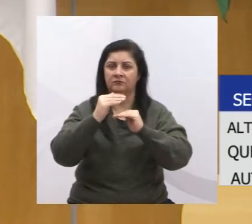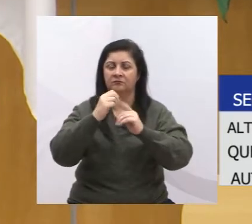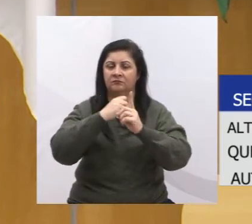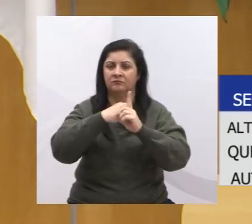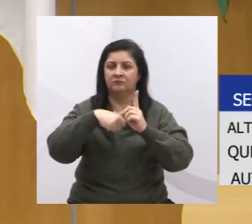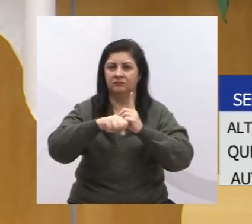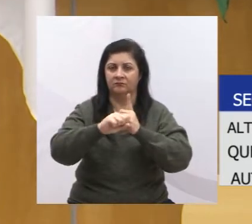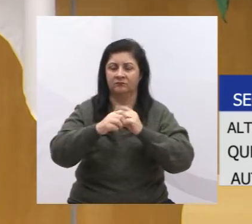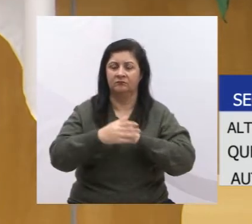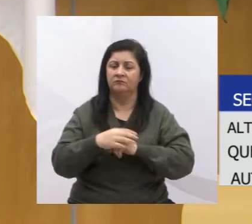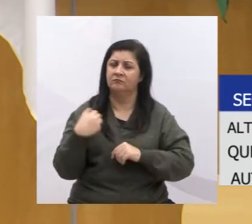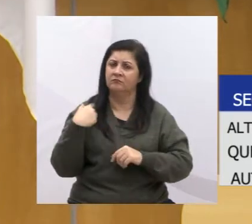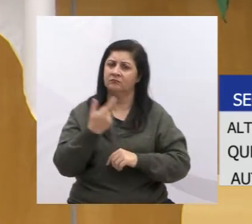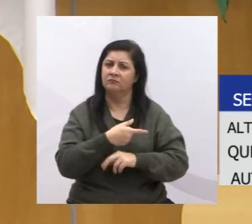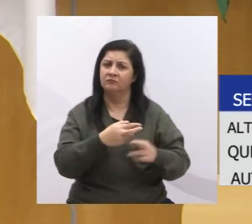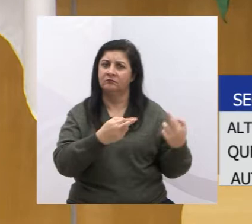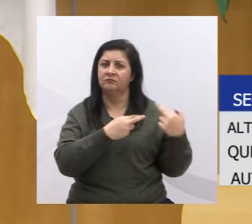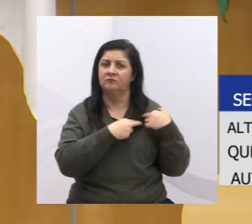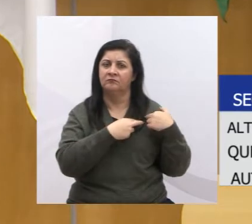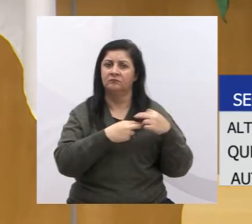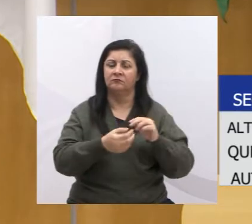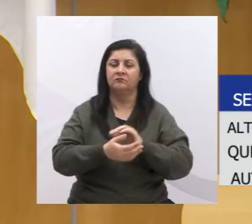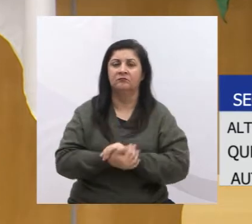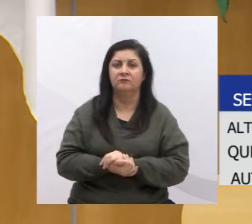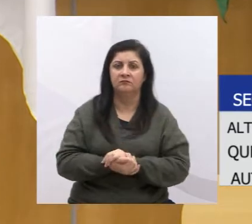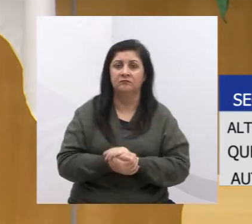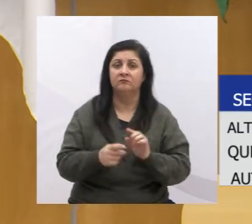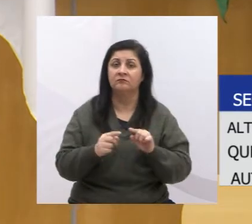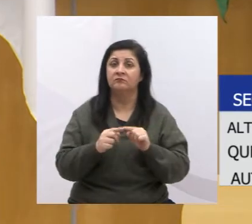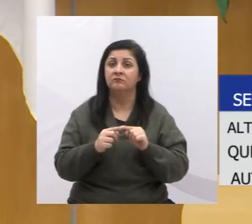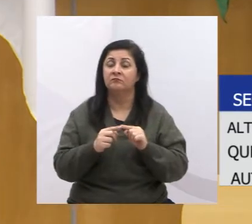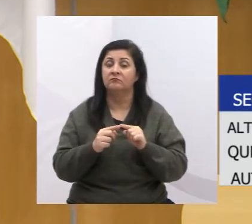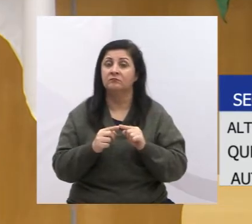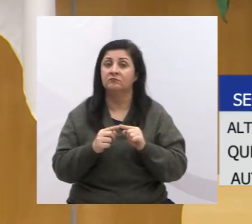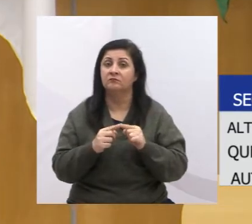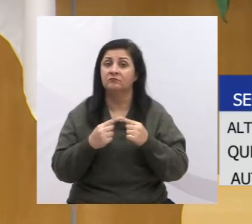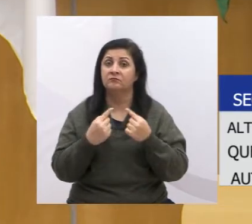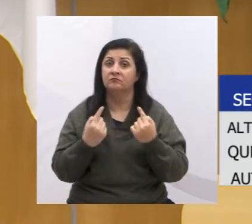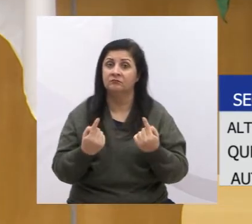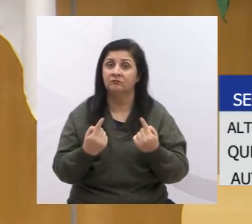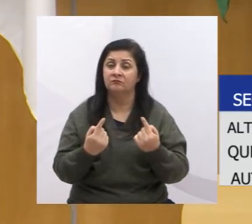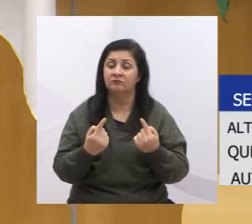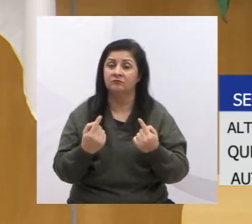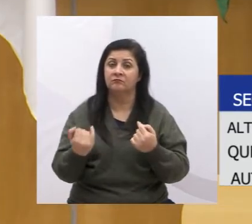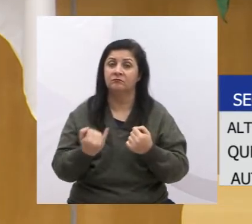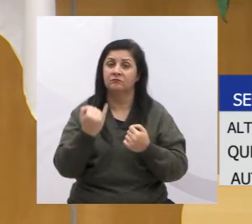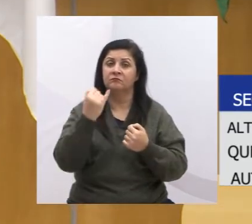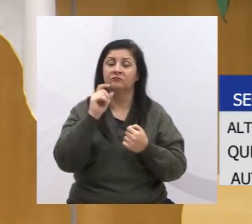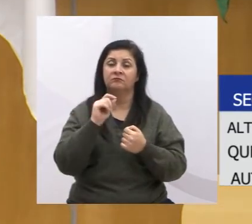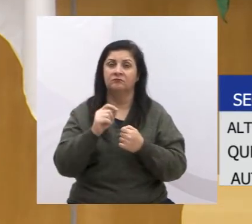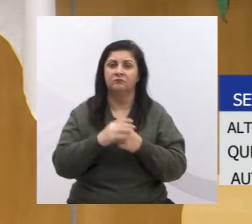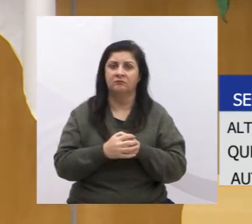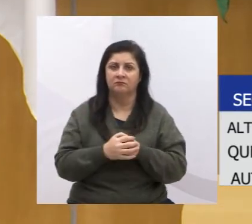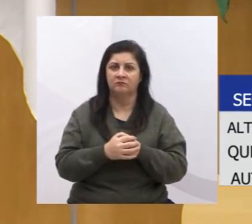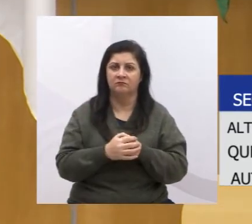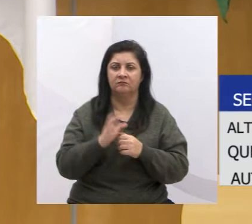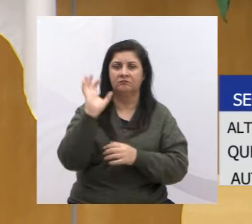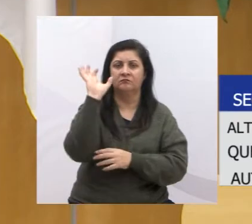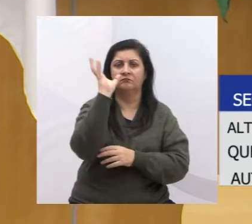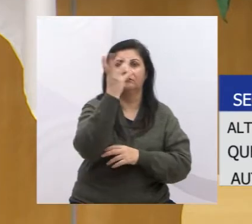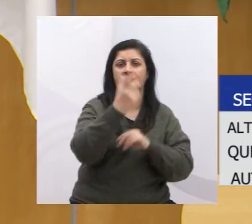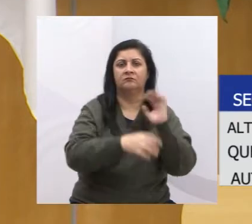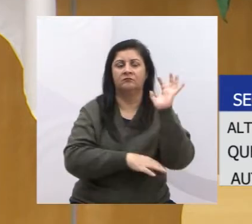é o papel nosso, mas teve um viés muito grande naquele mandato na área do meio